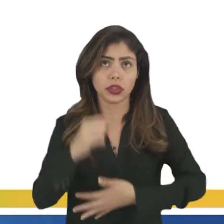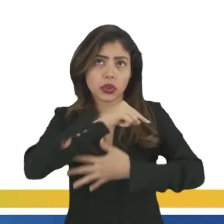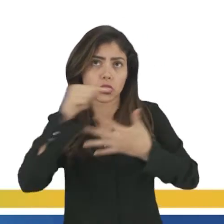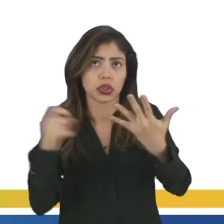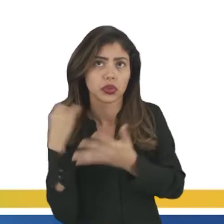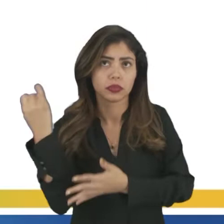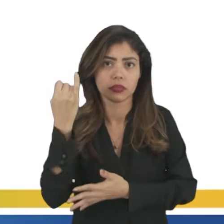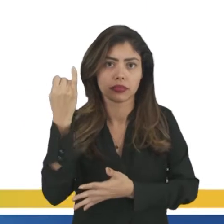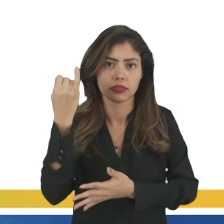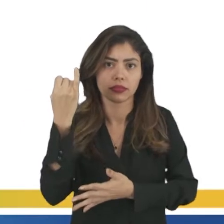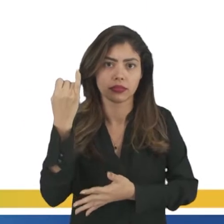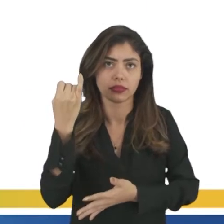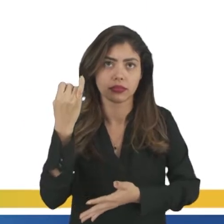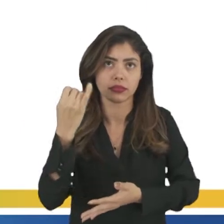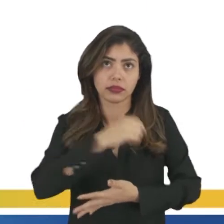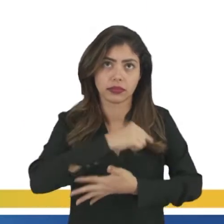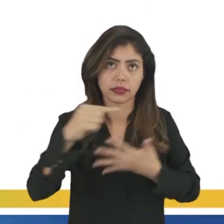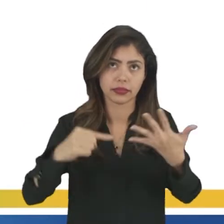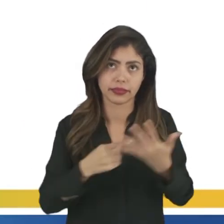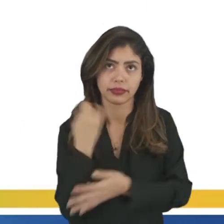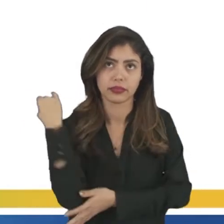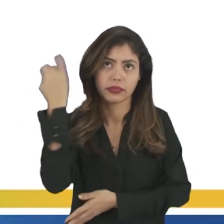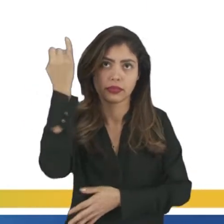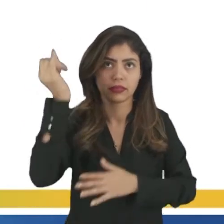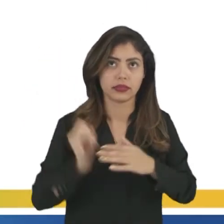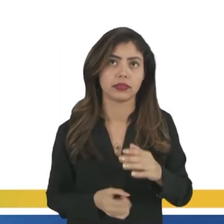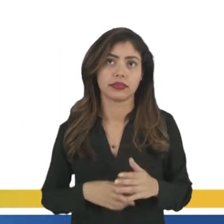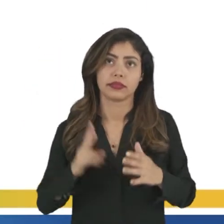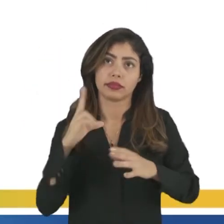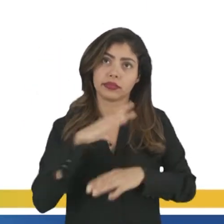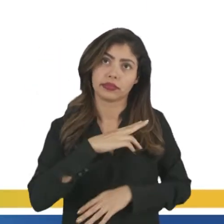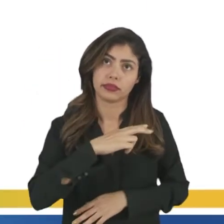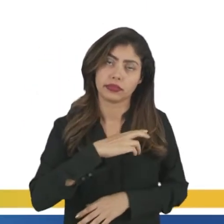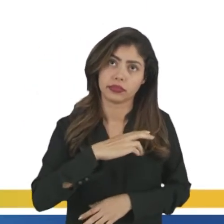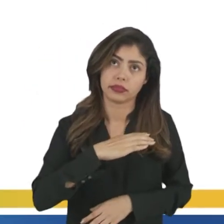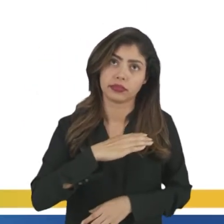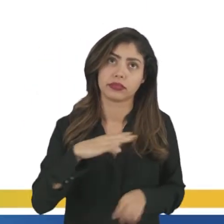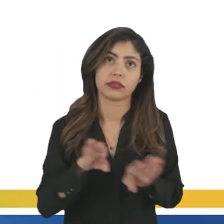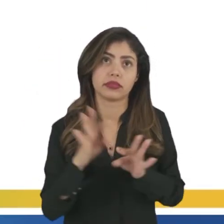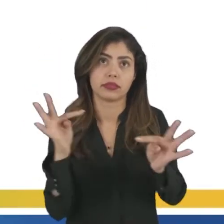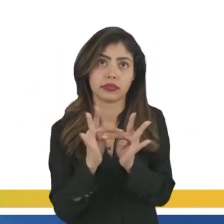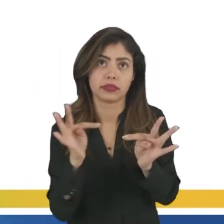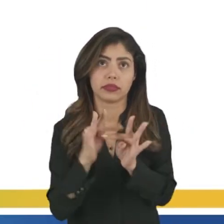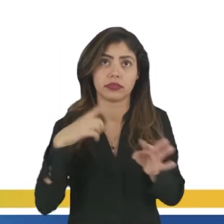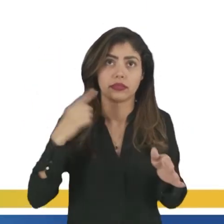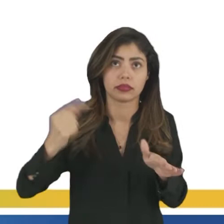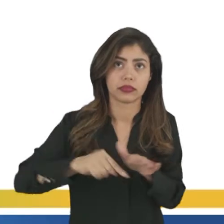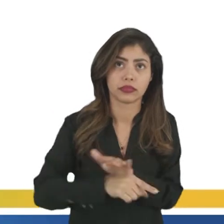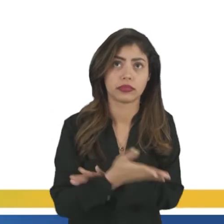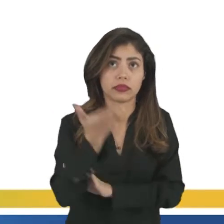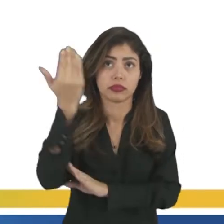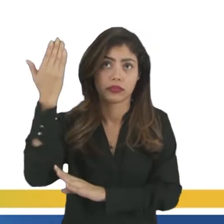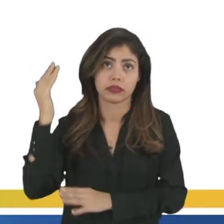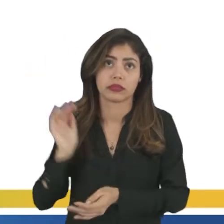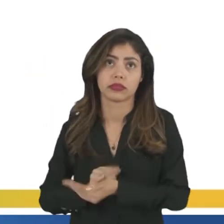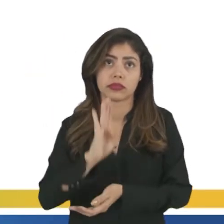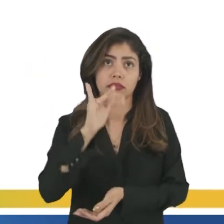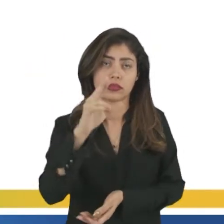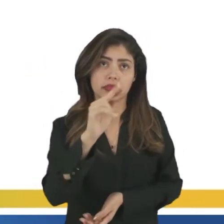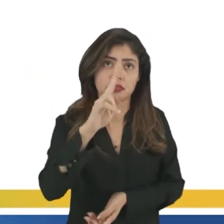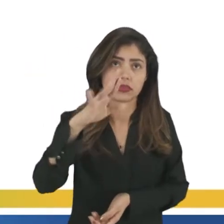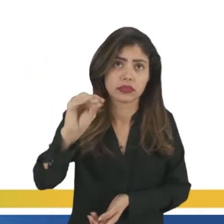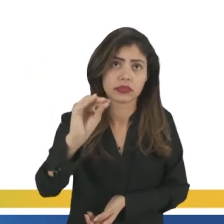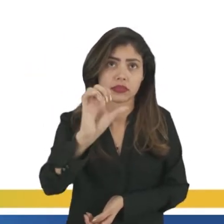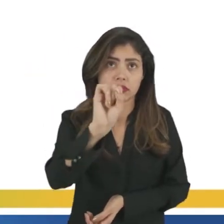diversos dos importantes centros urbanos fenícios, no entanto, haviam sido fundados muito antes disso. Biblos,